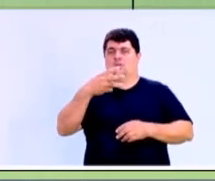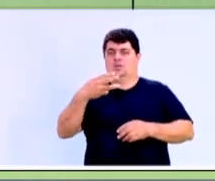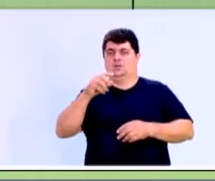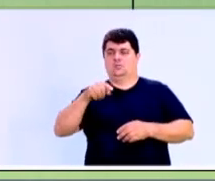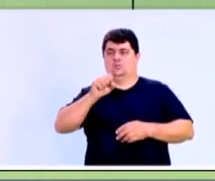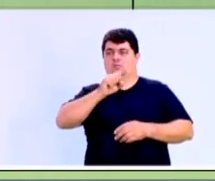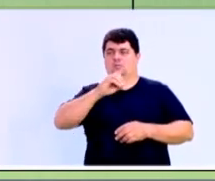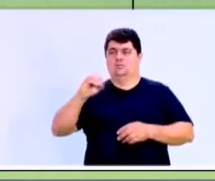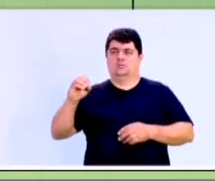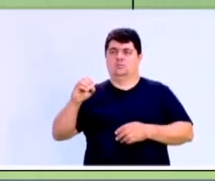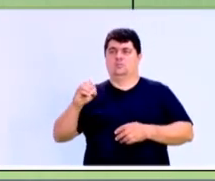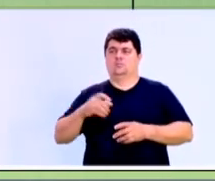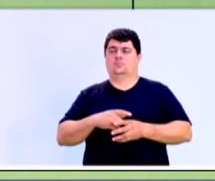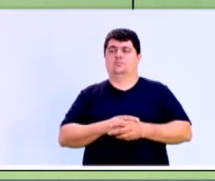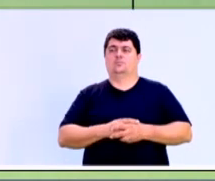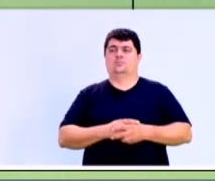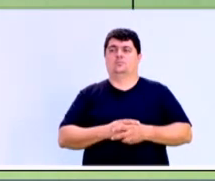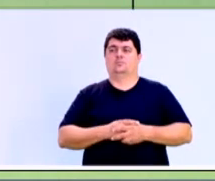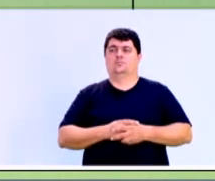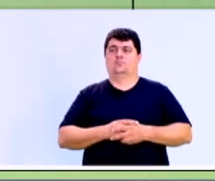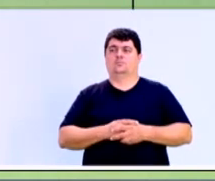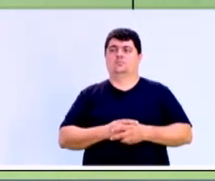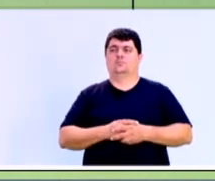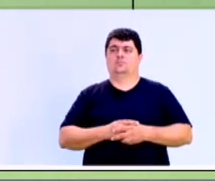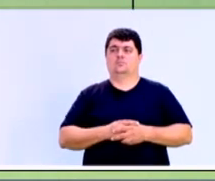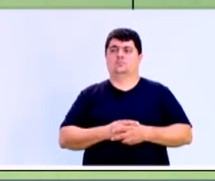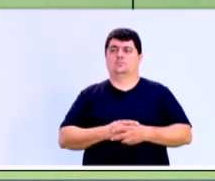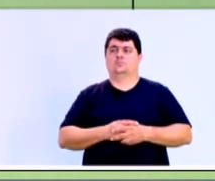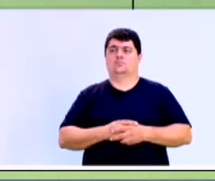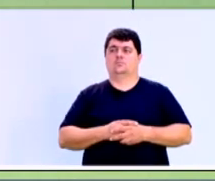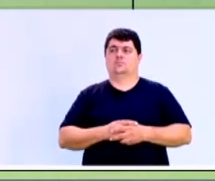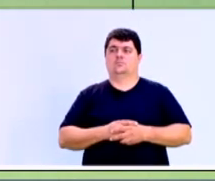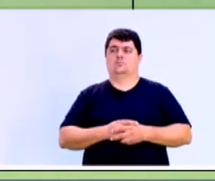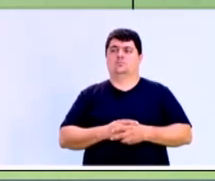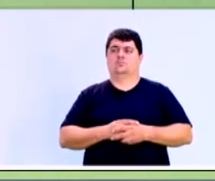13.800. 13.800.